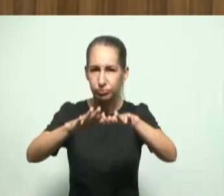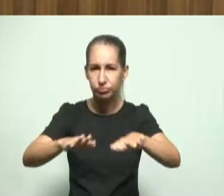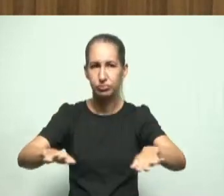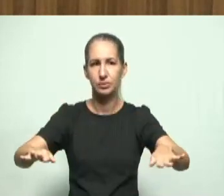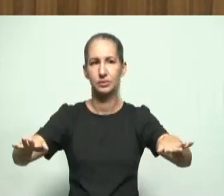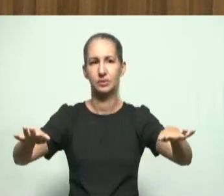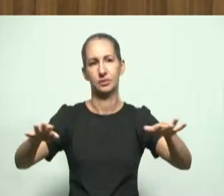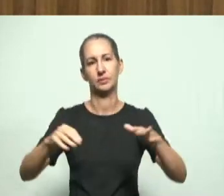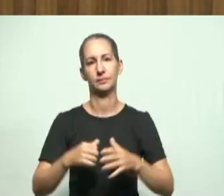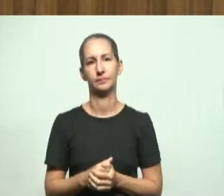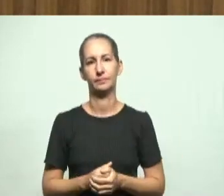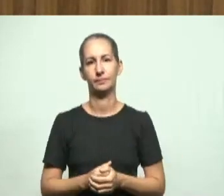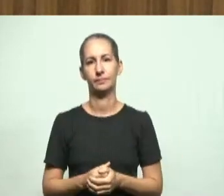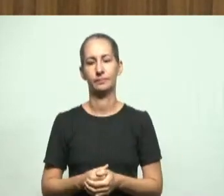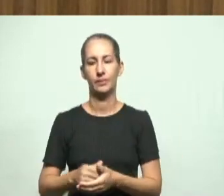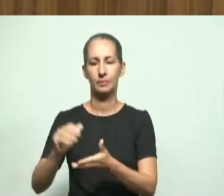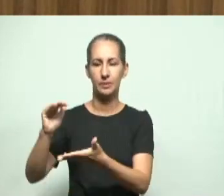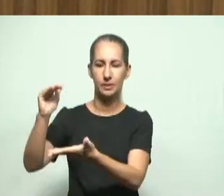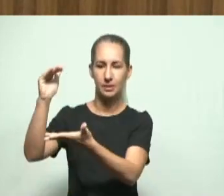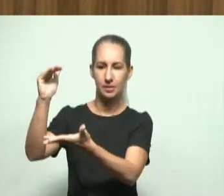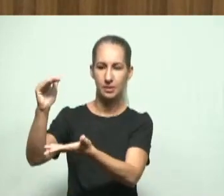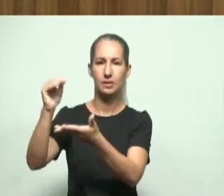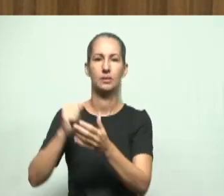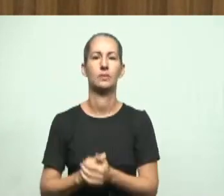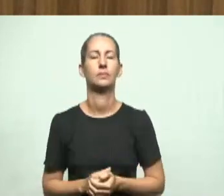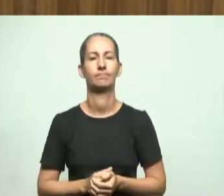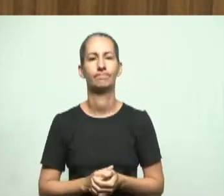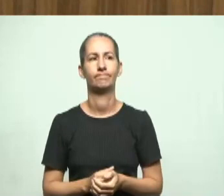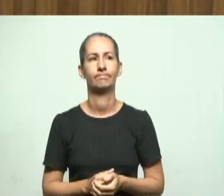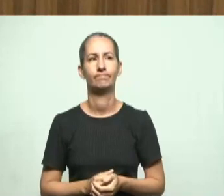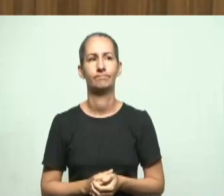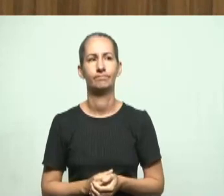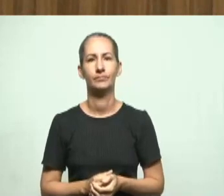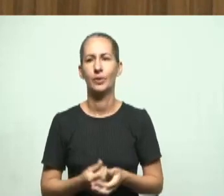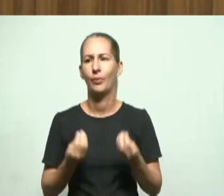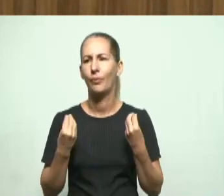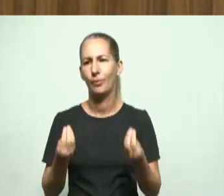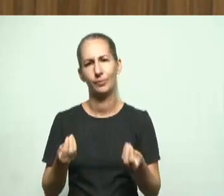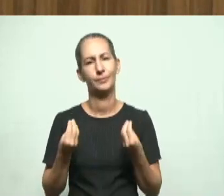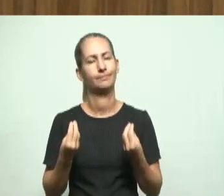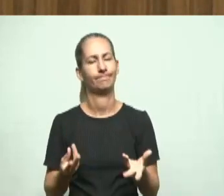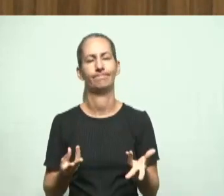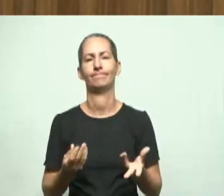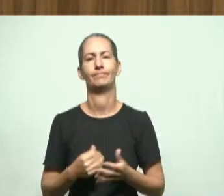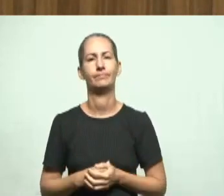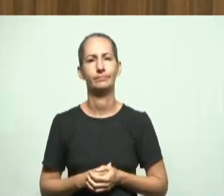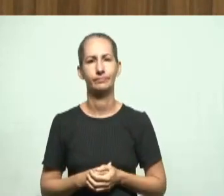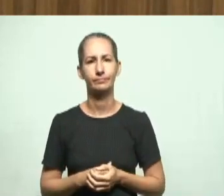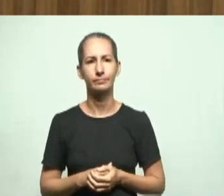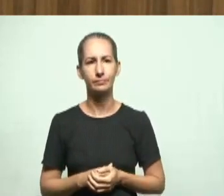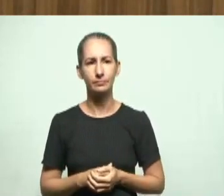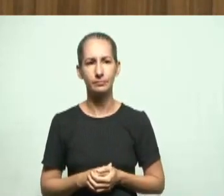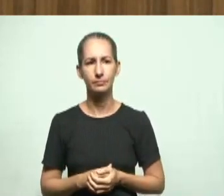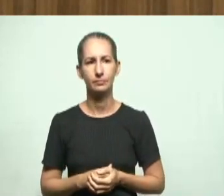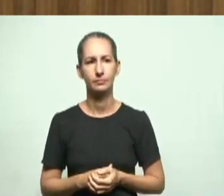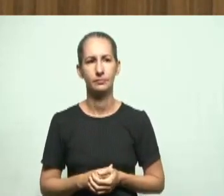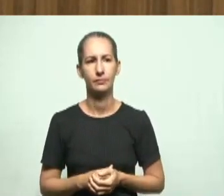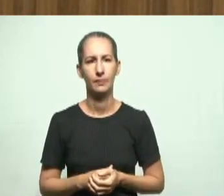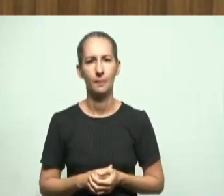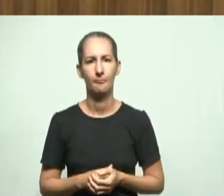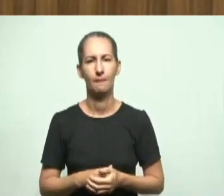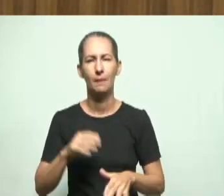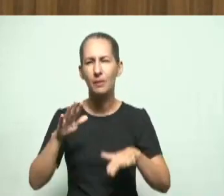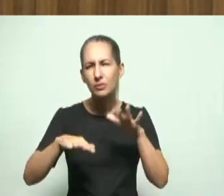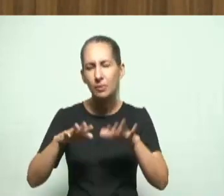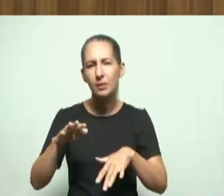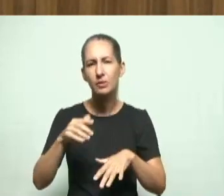Mas, no bairro Nossa Senhora da Apresentação, está uma coisa fora do normal. É, tem mais ou menos